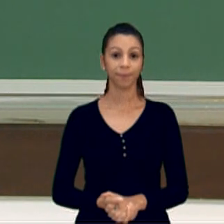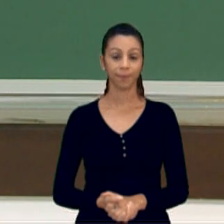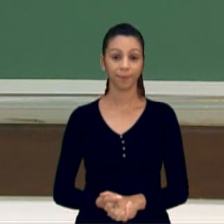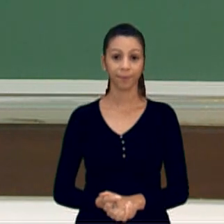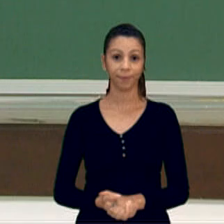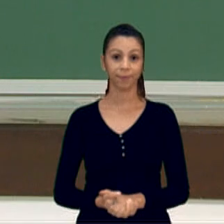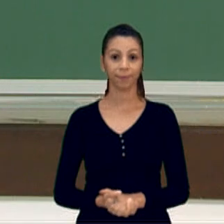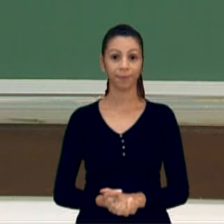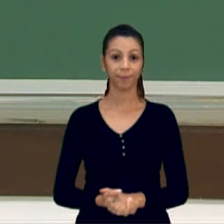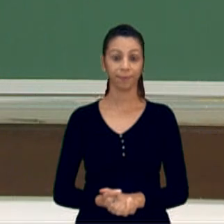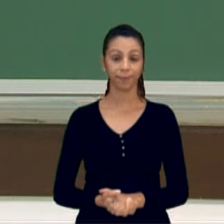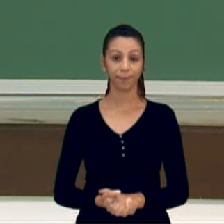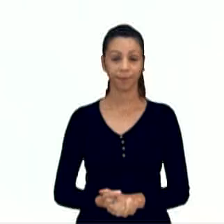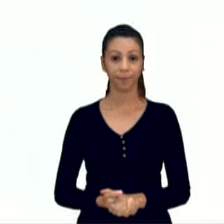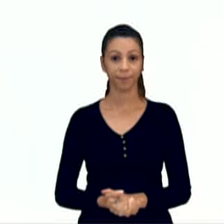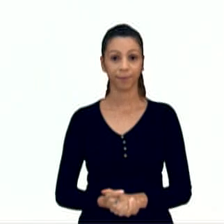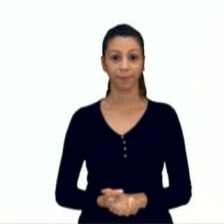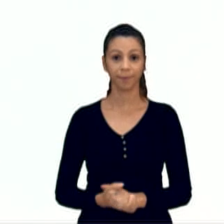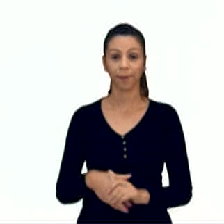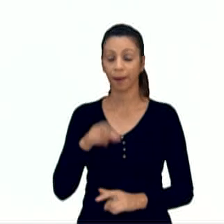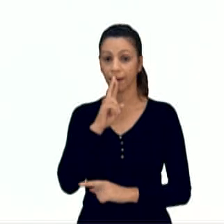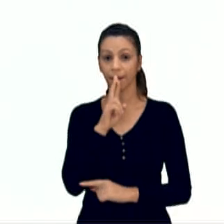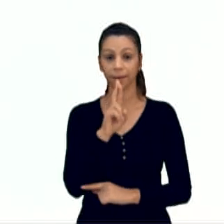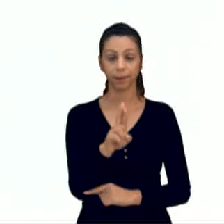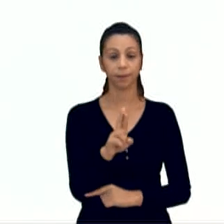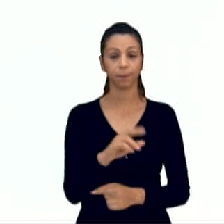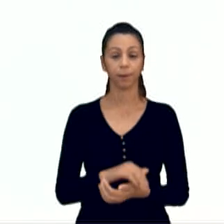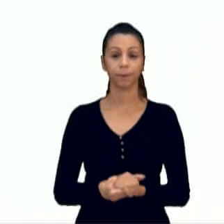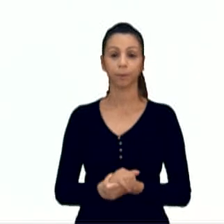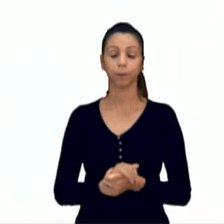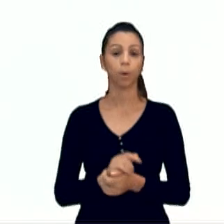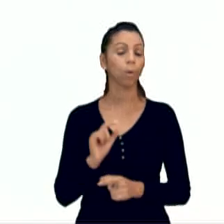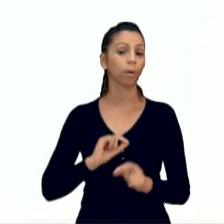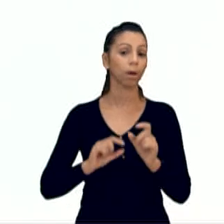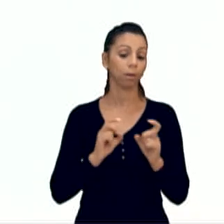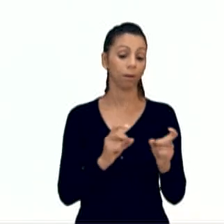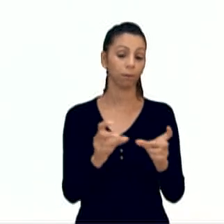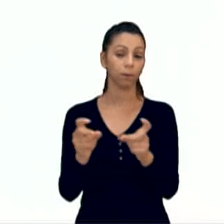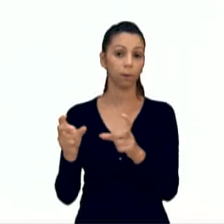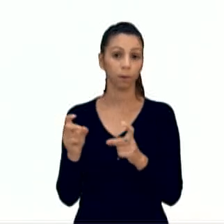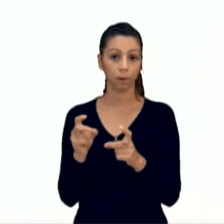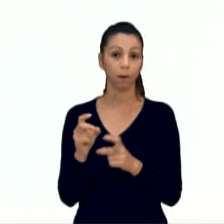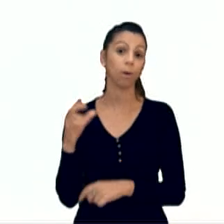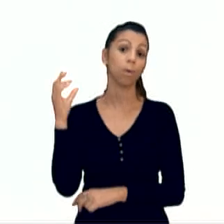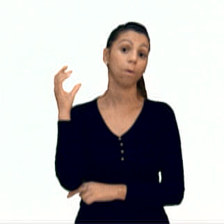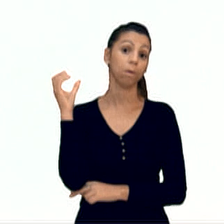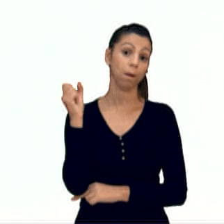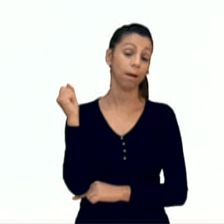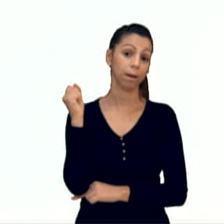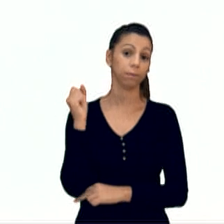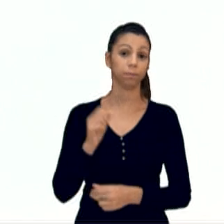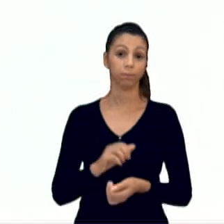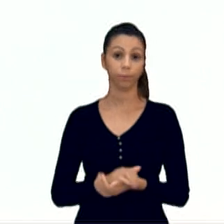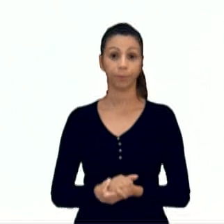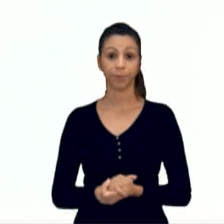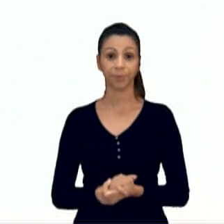So, vamos conferir a resposta. O produto que está sendo anunciado é o leite,